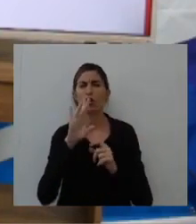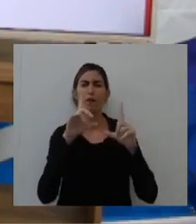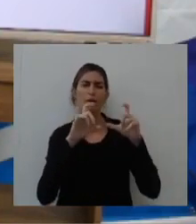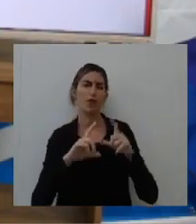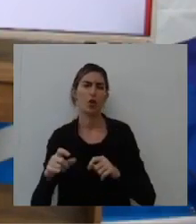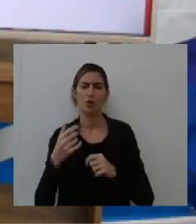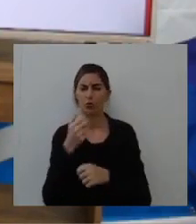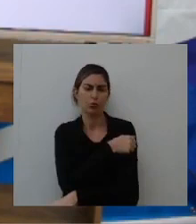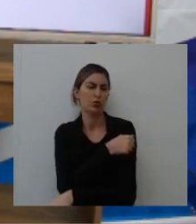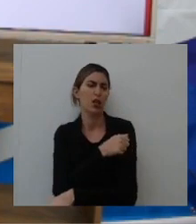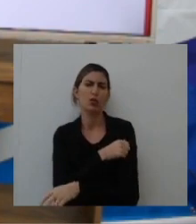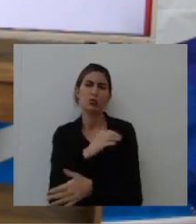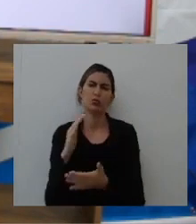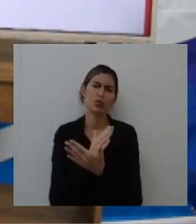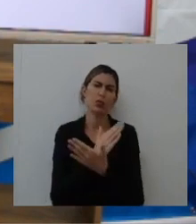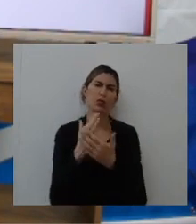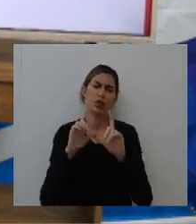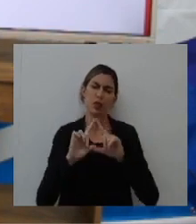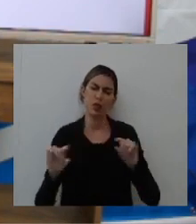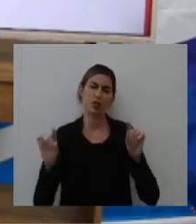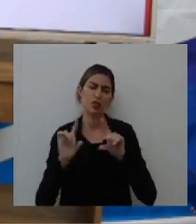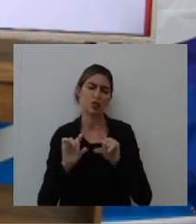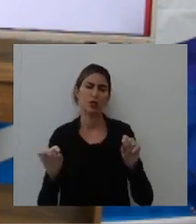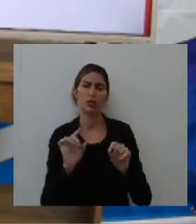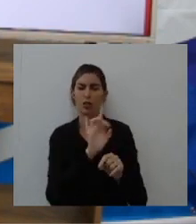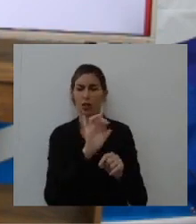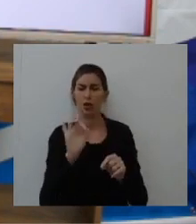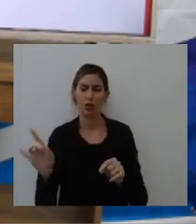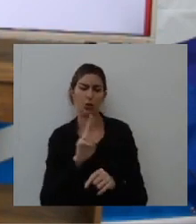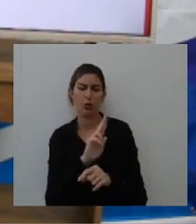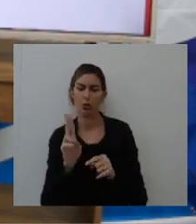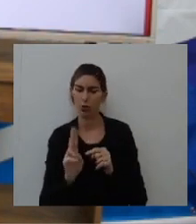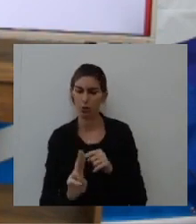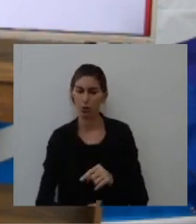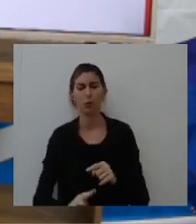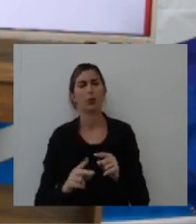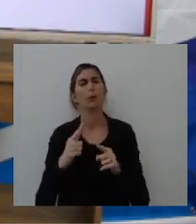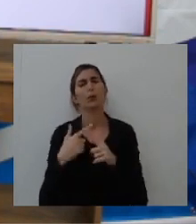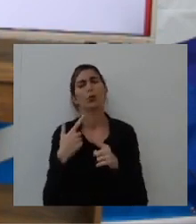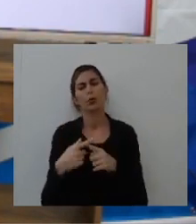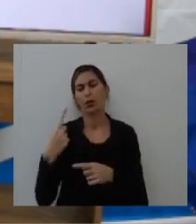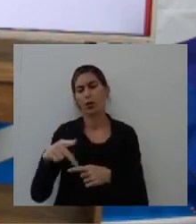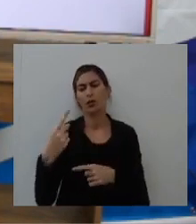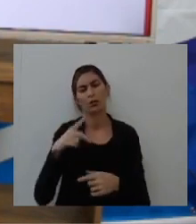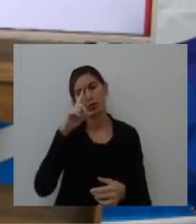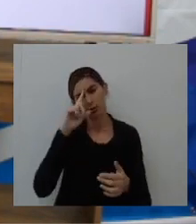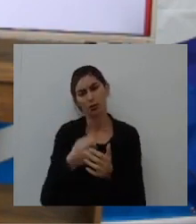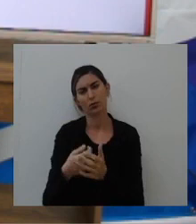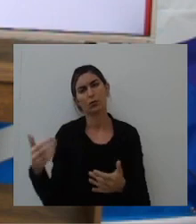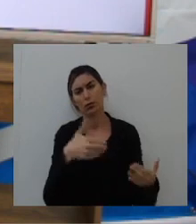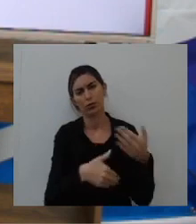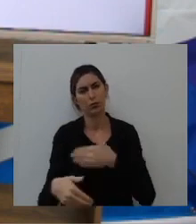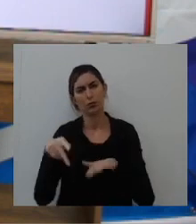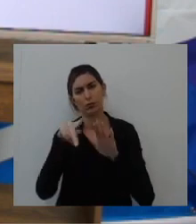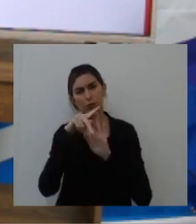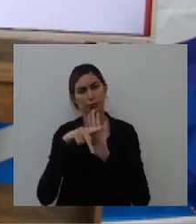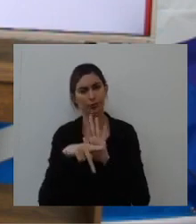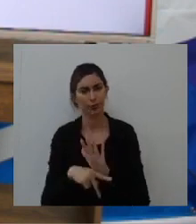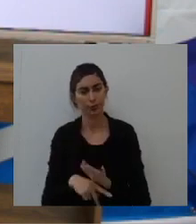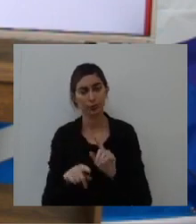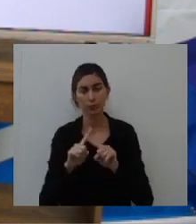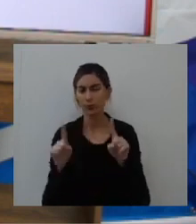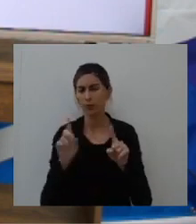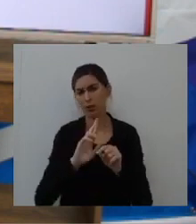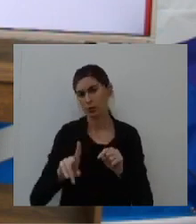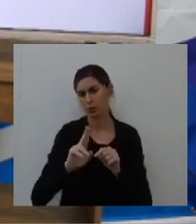dos meninos. Talvez as legendas viessem, cada uma com o nome e porque eles decidiram participar do projeto. Mas